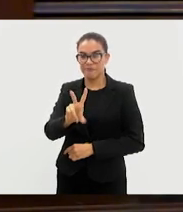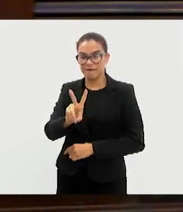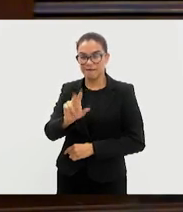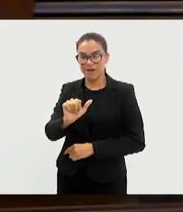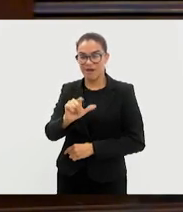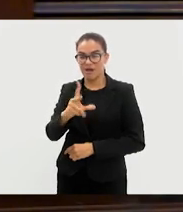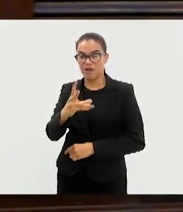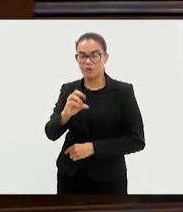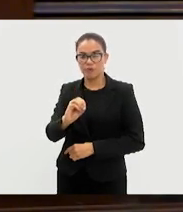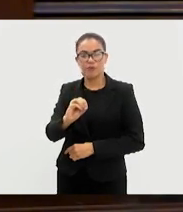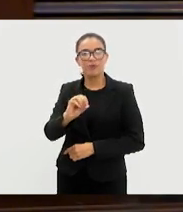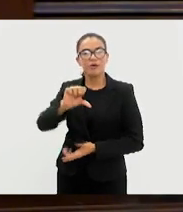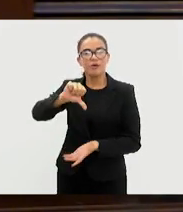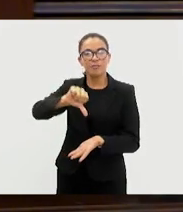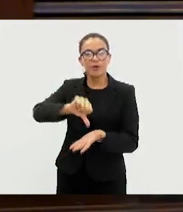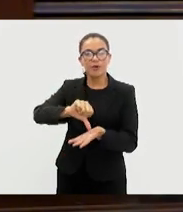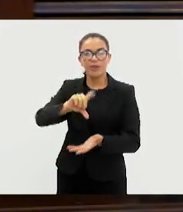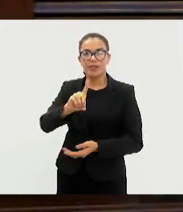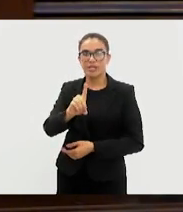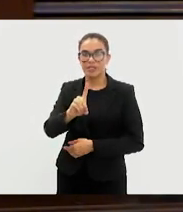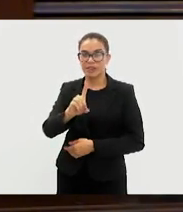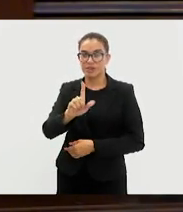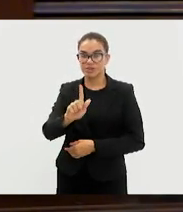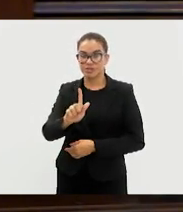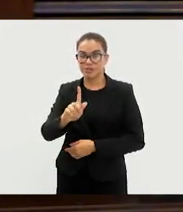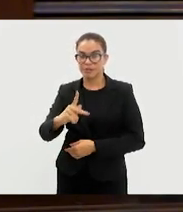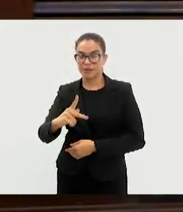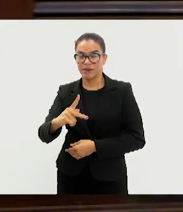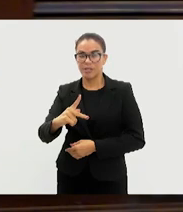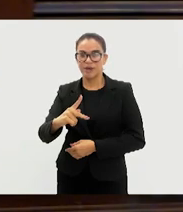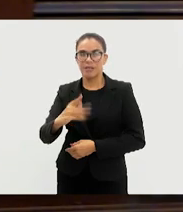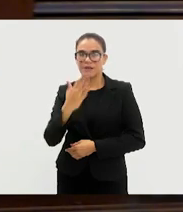lotado na DGP, estava na porta de casa